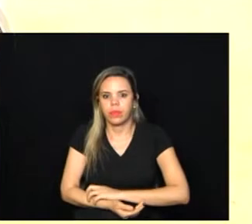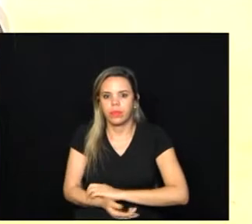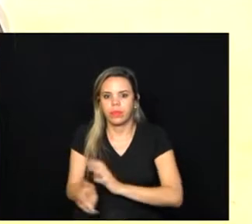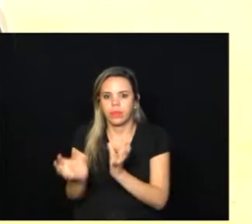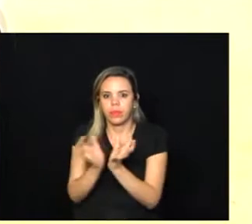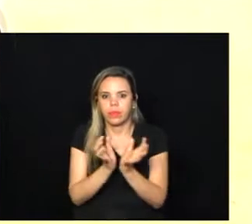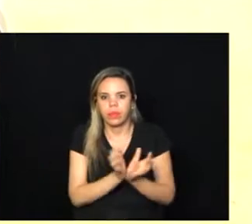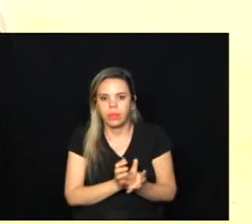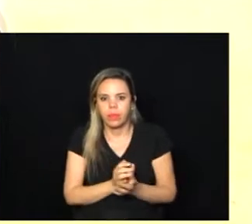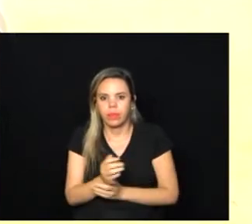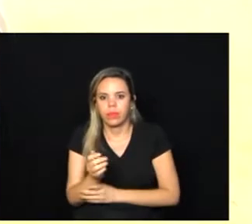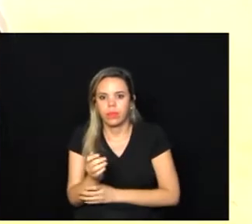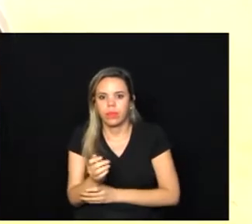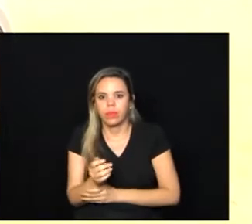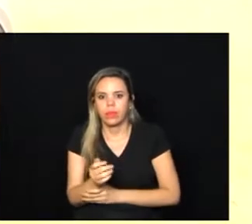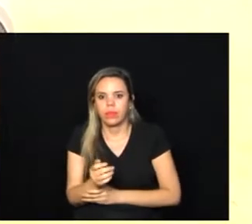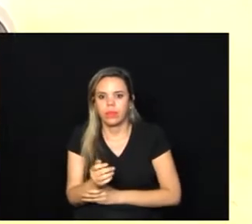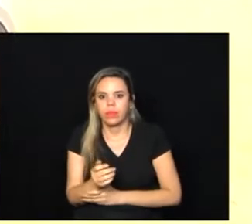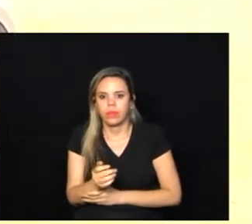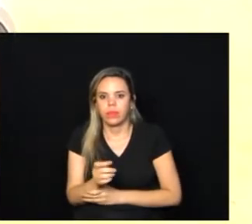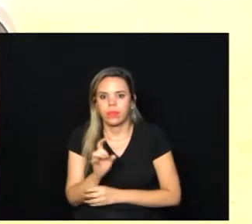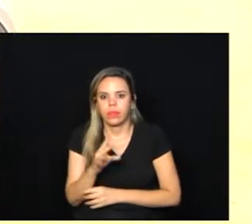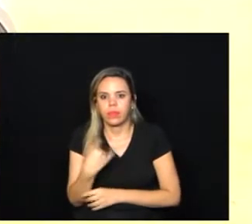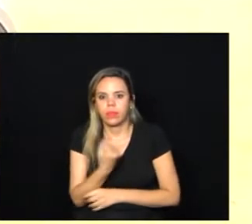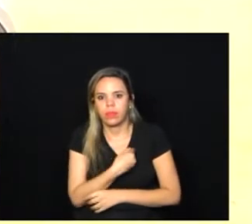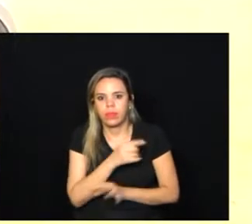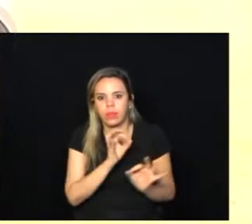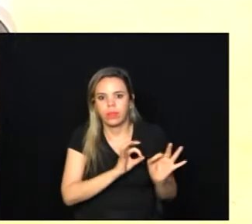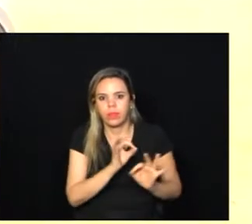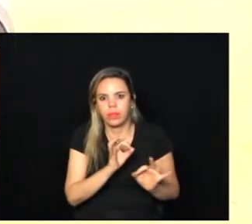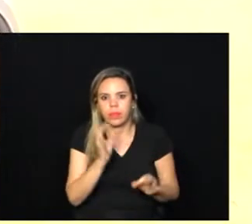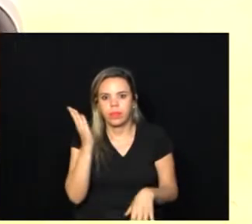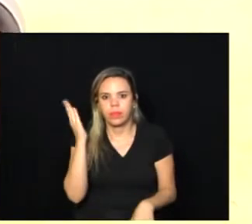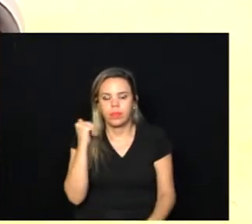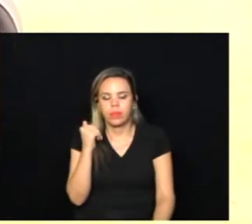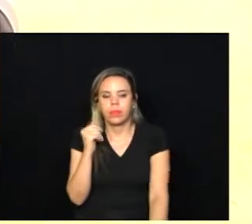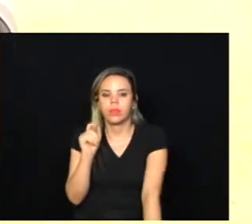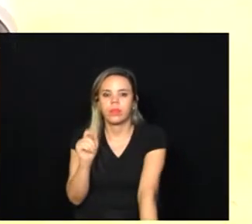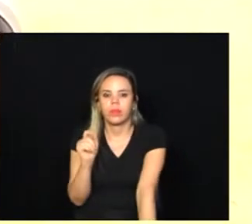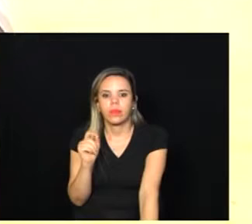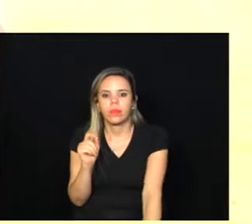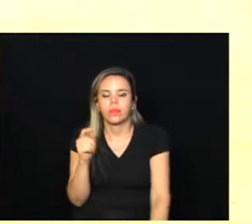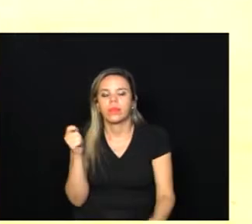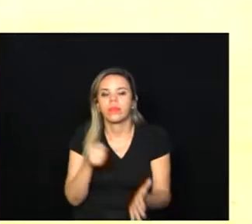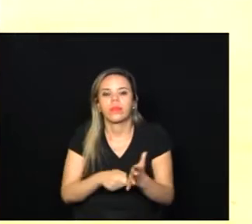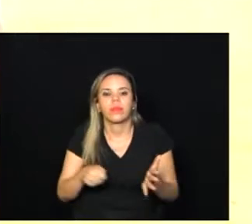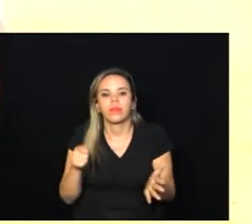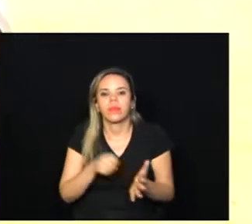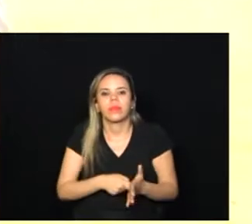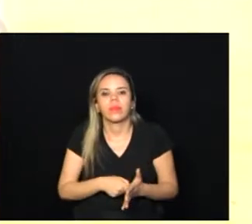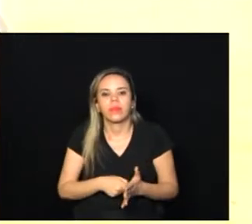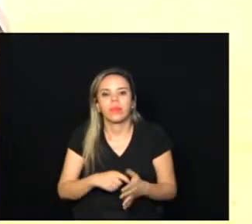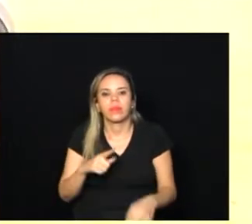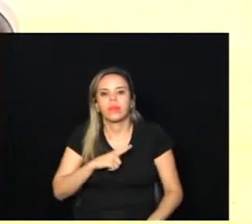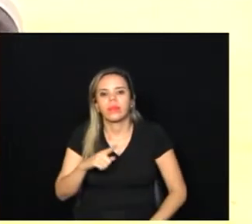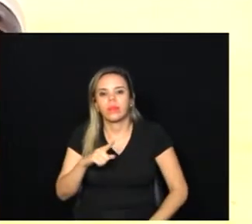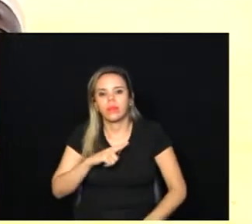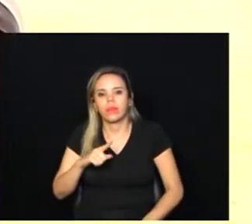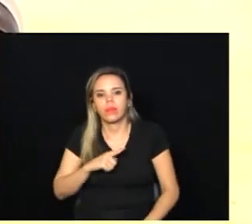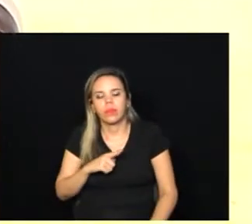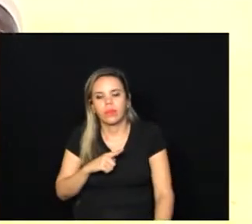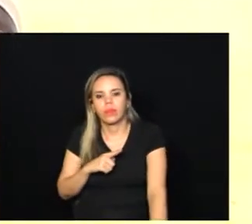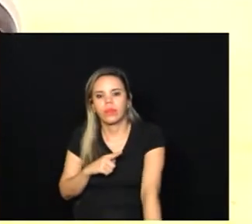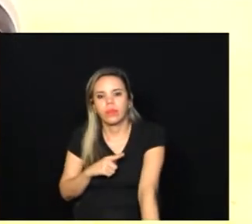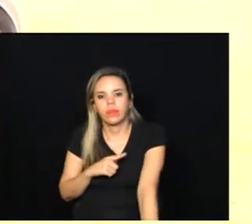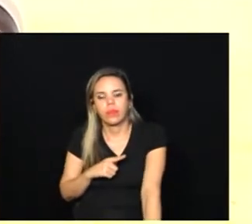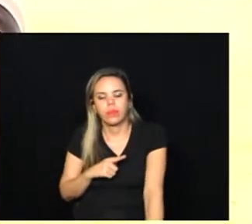comunidade, entendeu? E só a gente da organização sabe a luta que eles têm, entendeu?